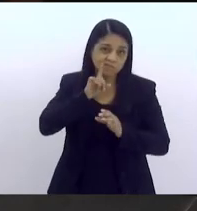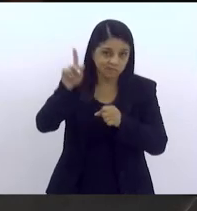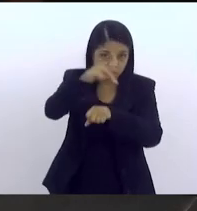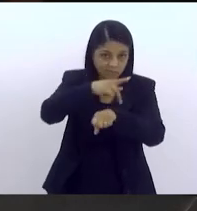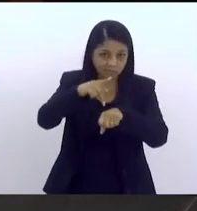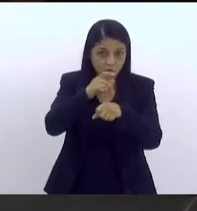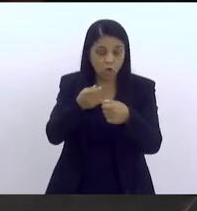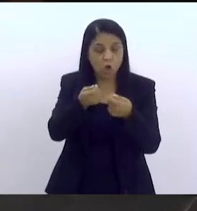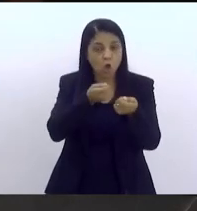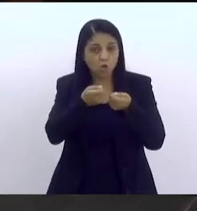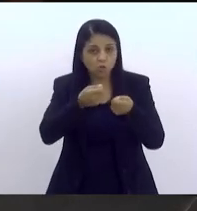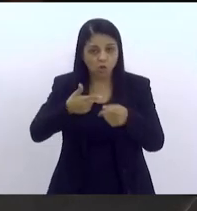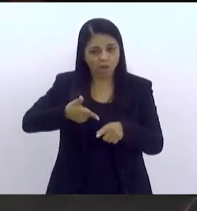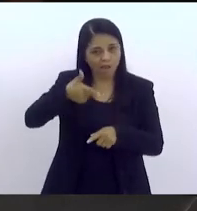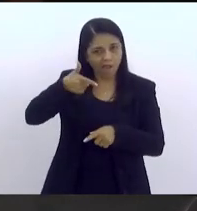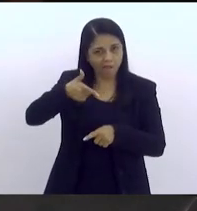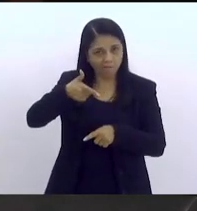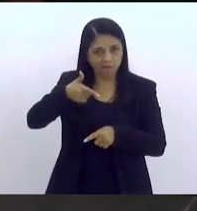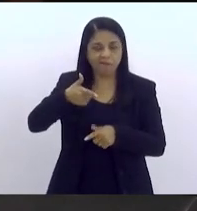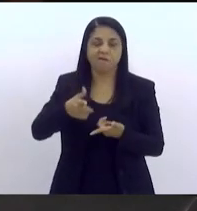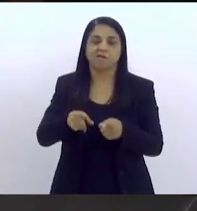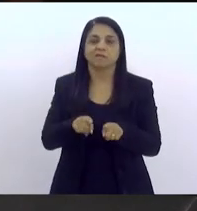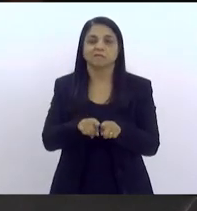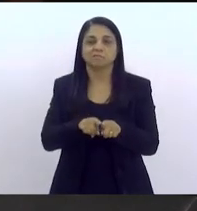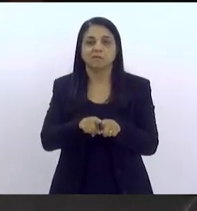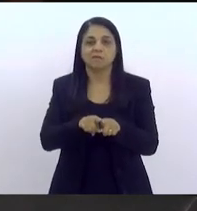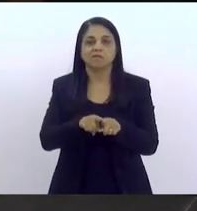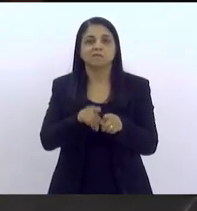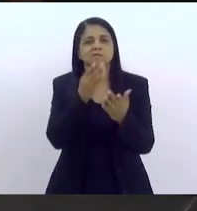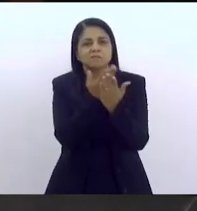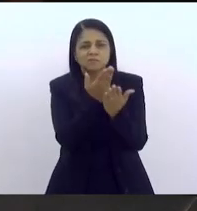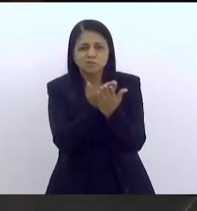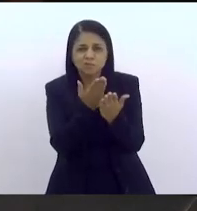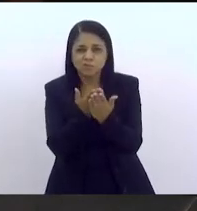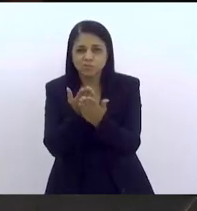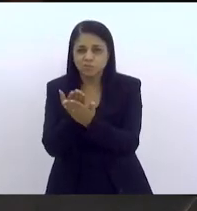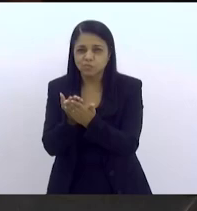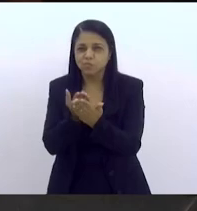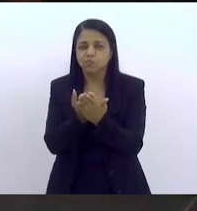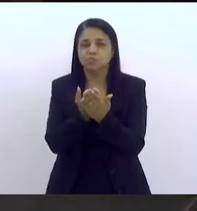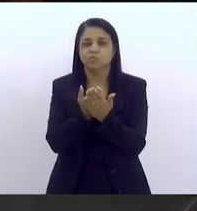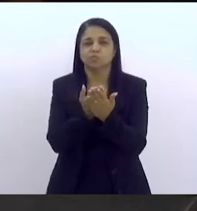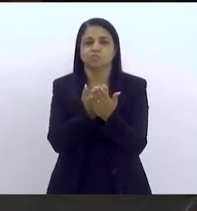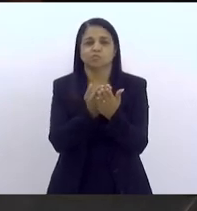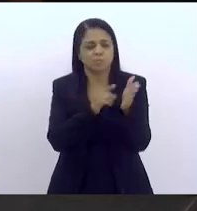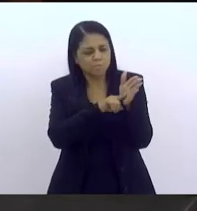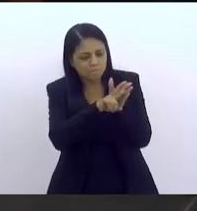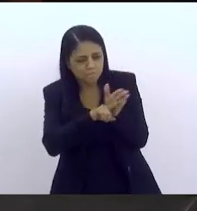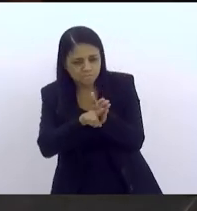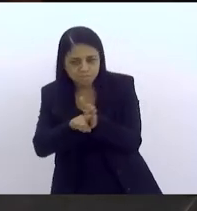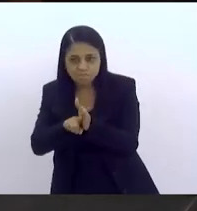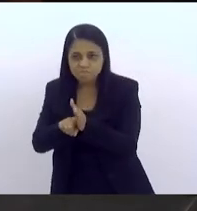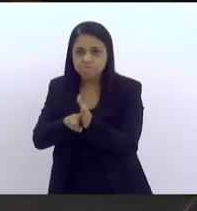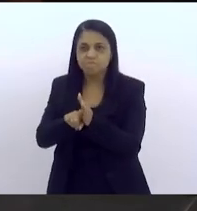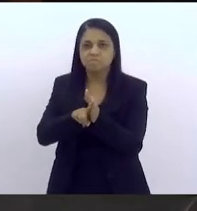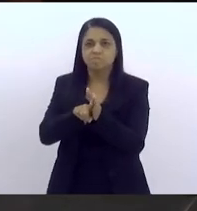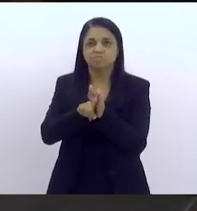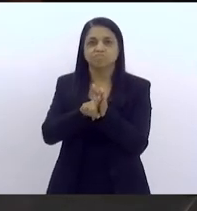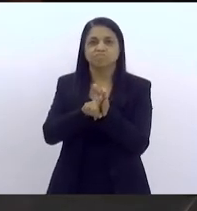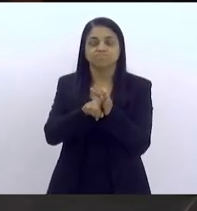o controle de armas sobre os estudos a respeito das chamadas